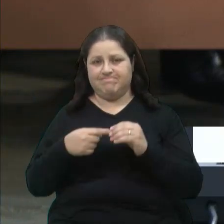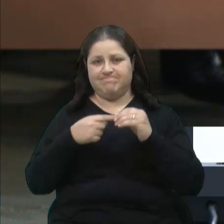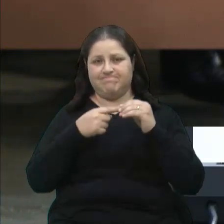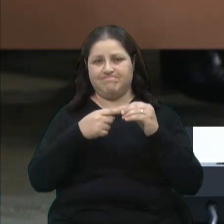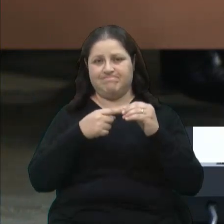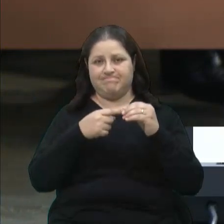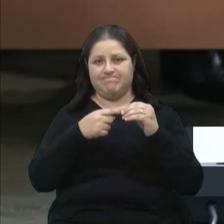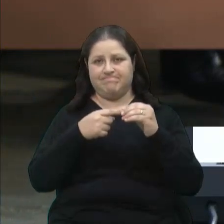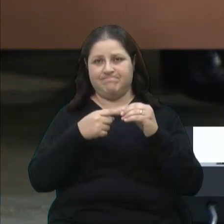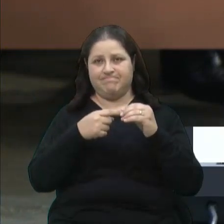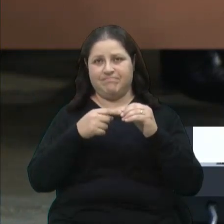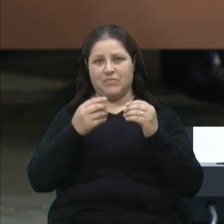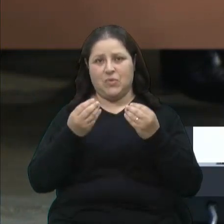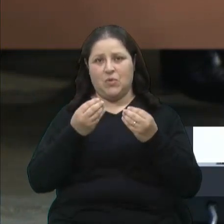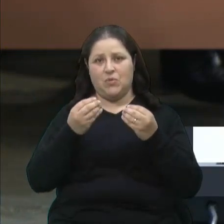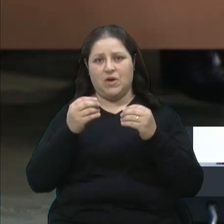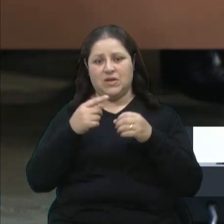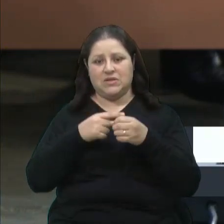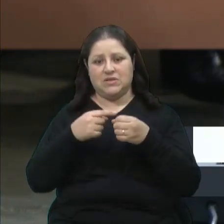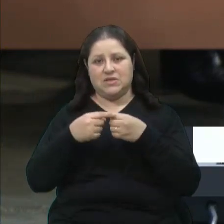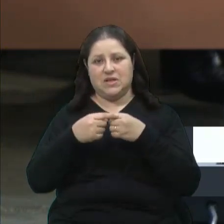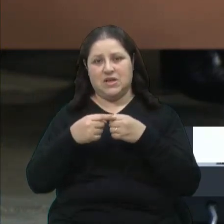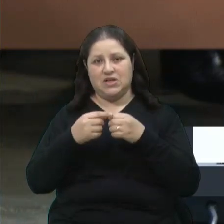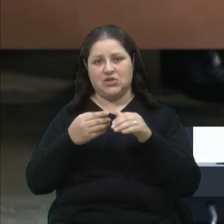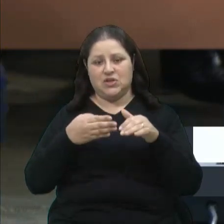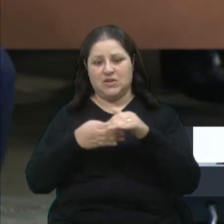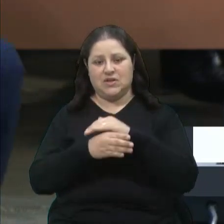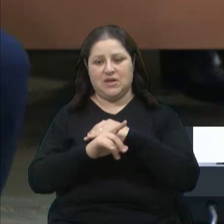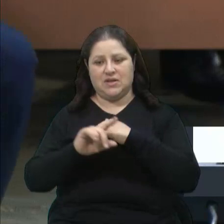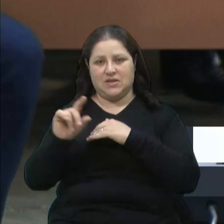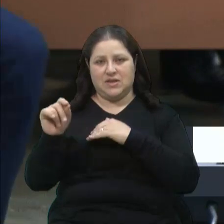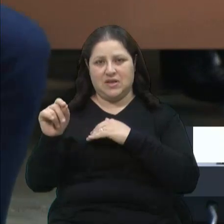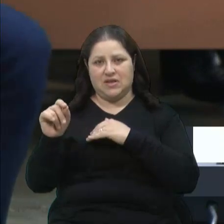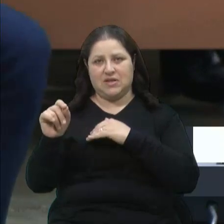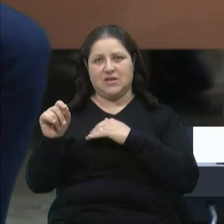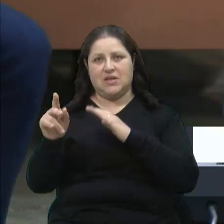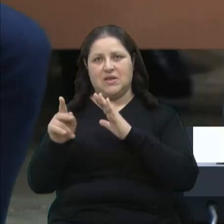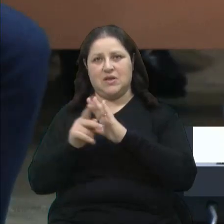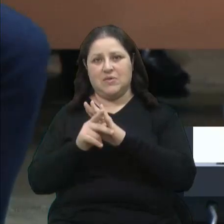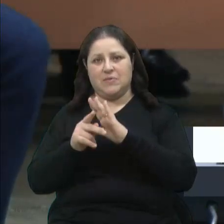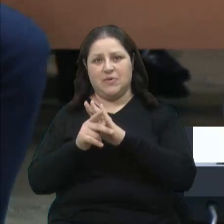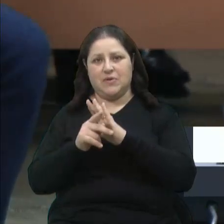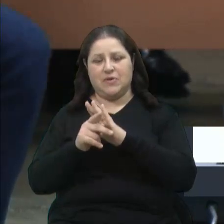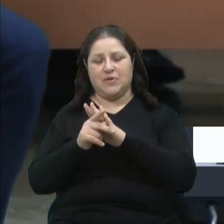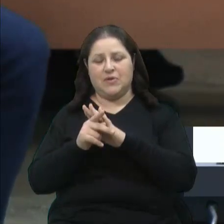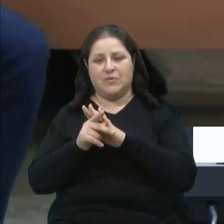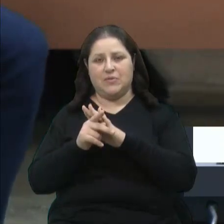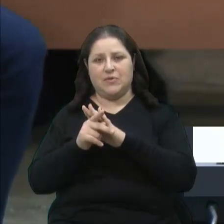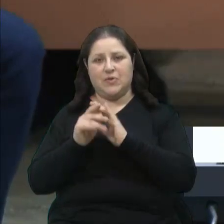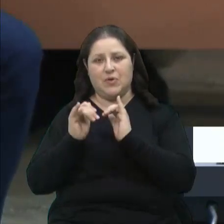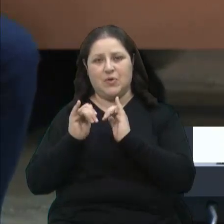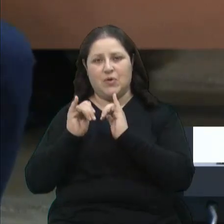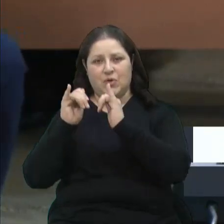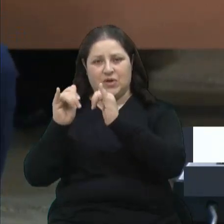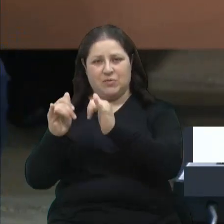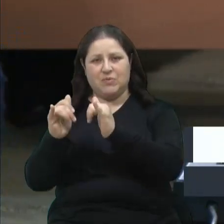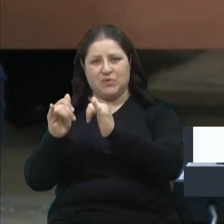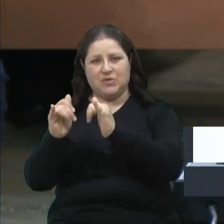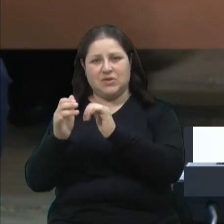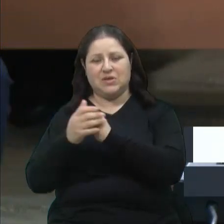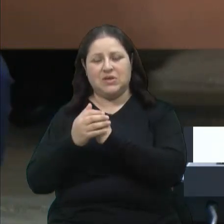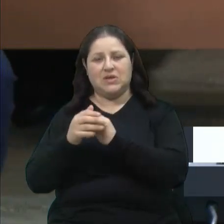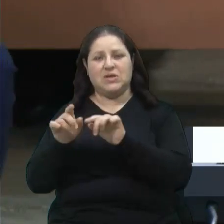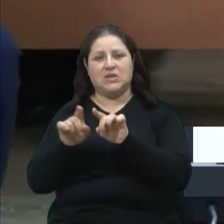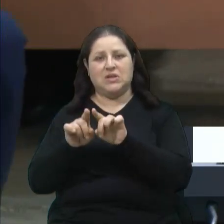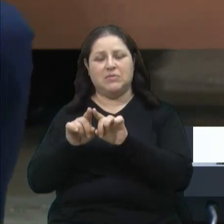principal de entrada e saída da nossa cidade pelo transporte terrestre dos ônibus, da importância